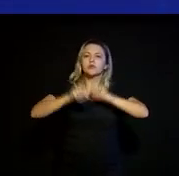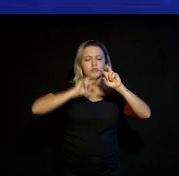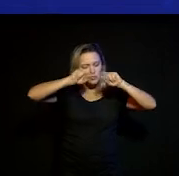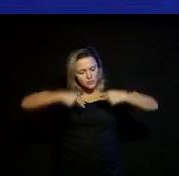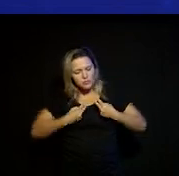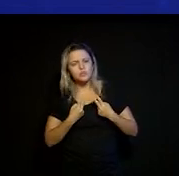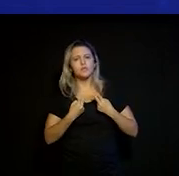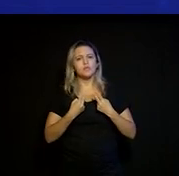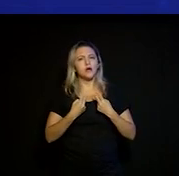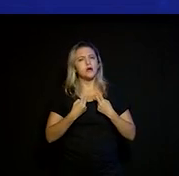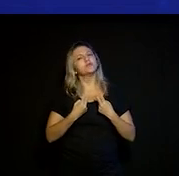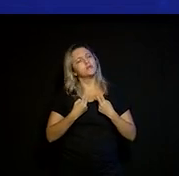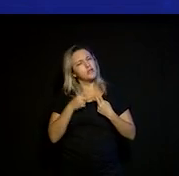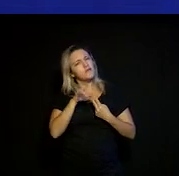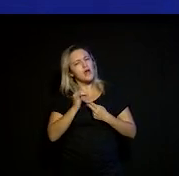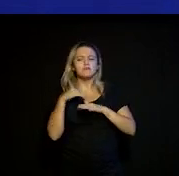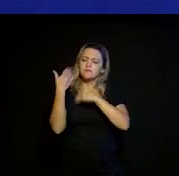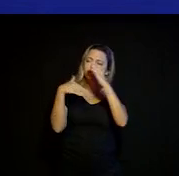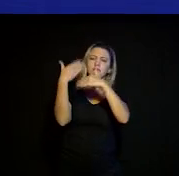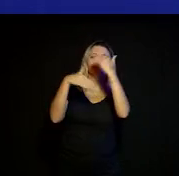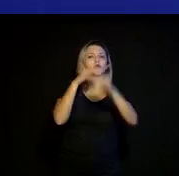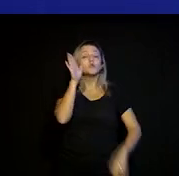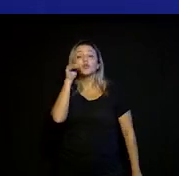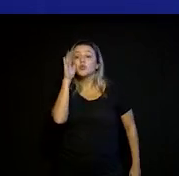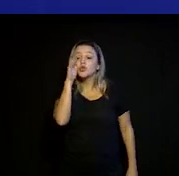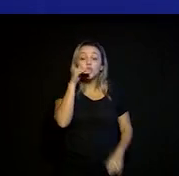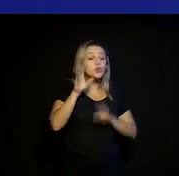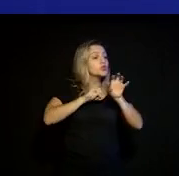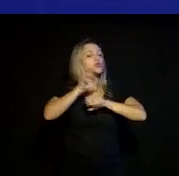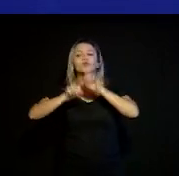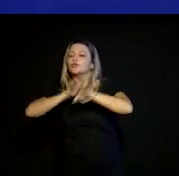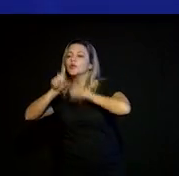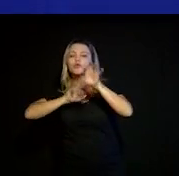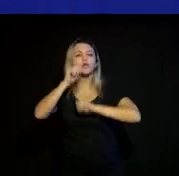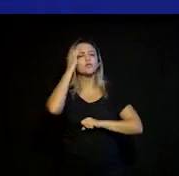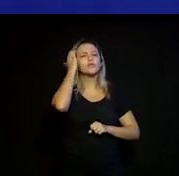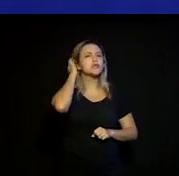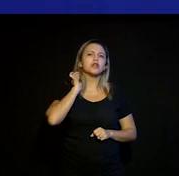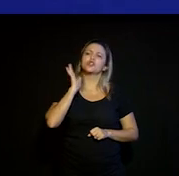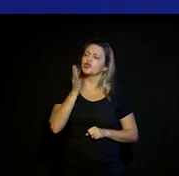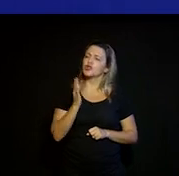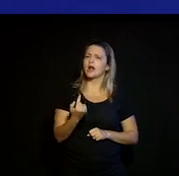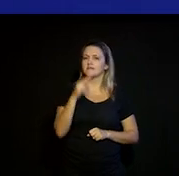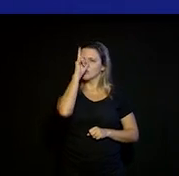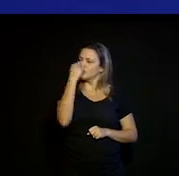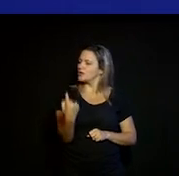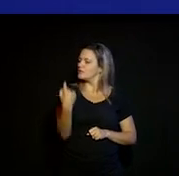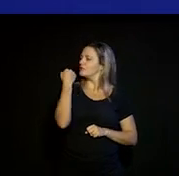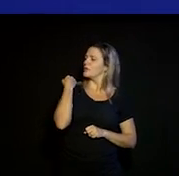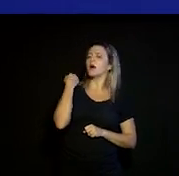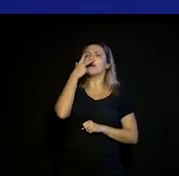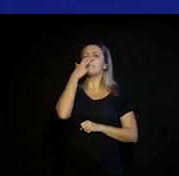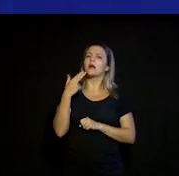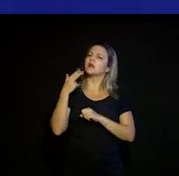humano. Somos seres humanos em potencial. E essa curiosidade vital, que tantos na história falaram dela, muitas vezes